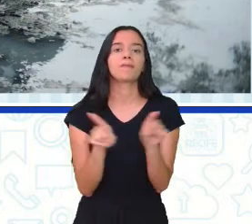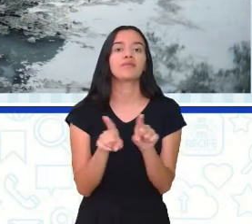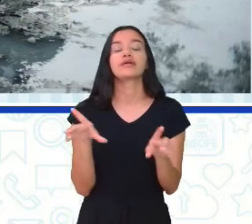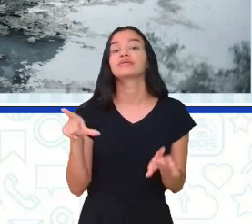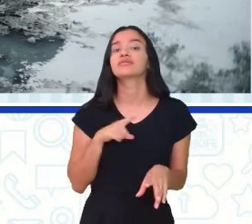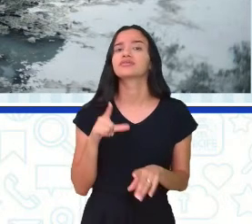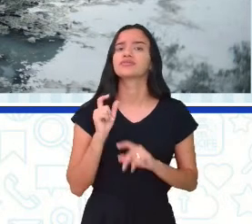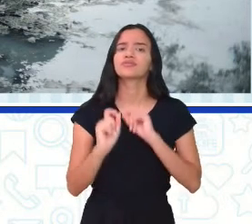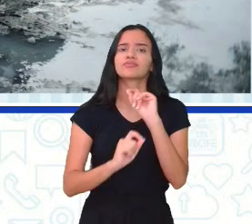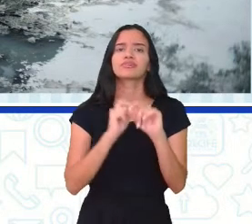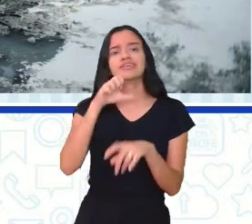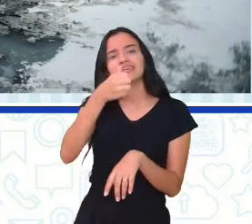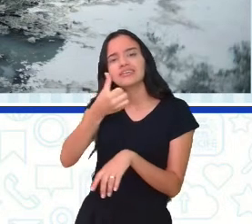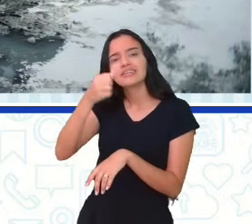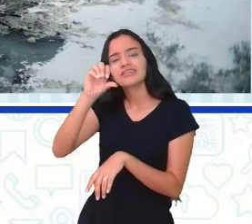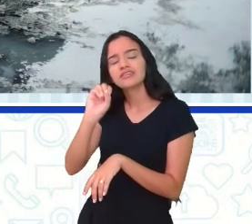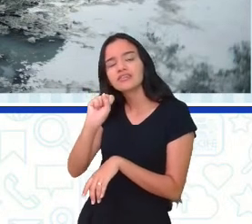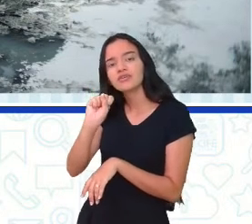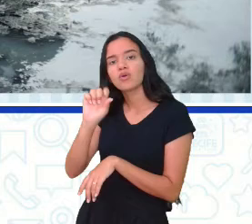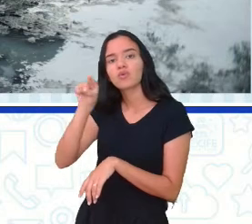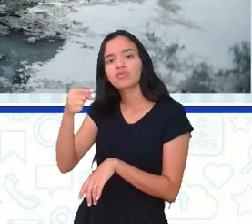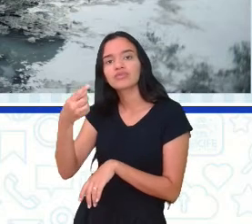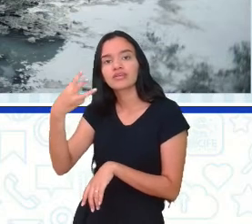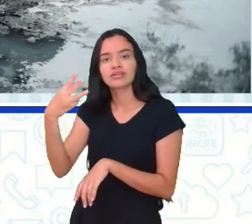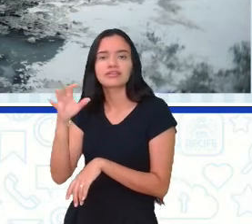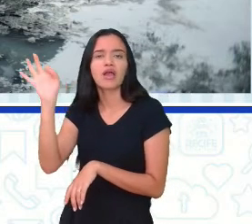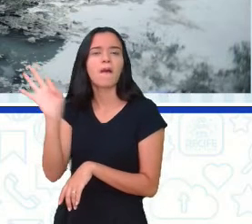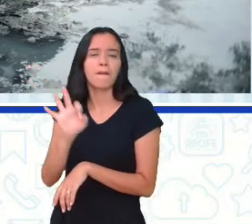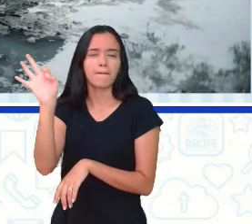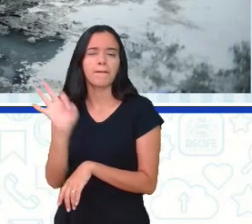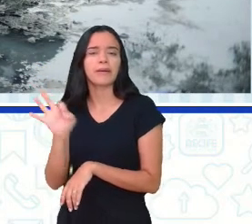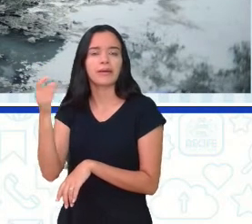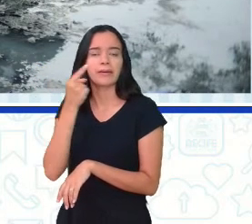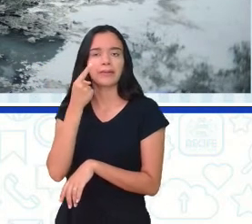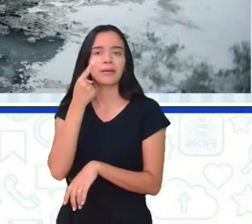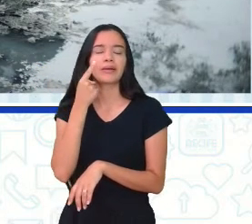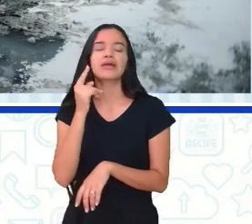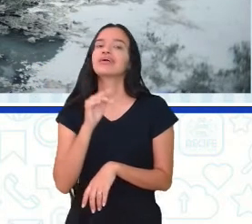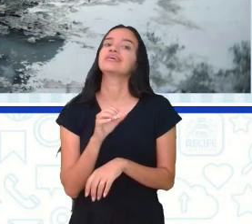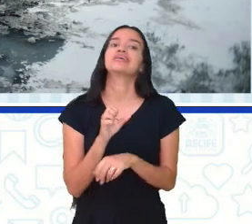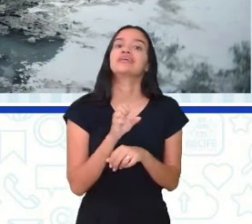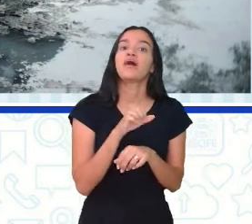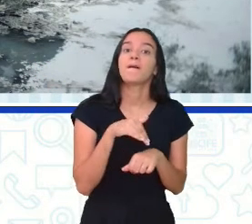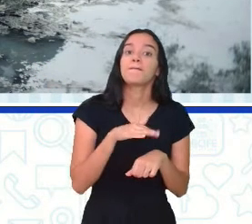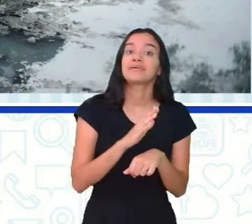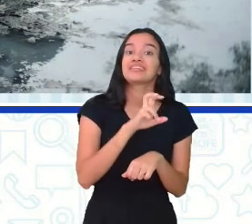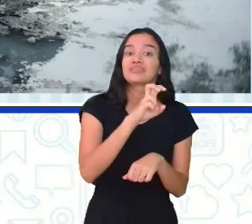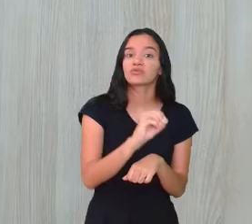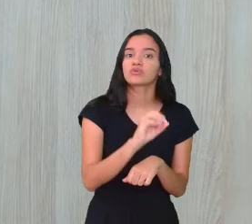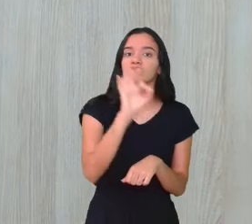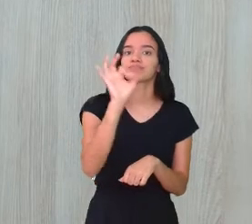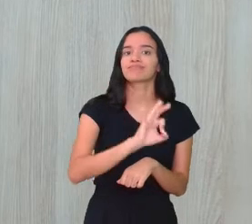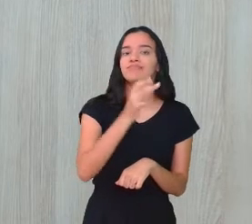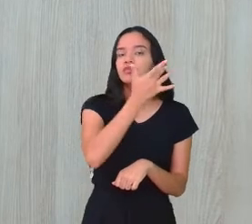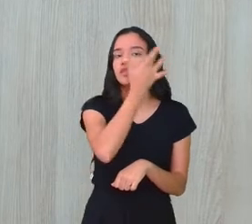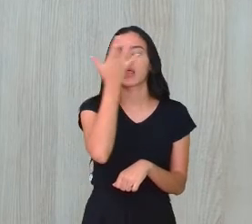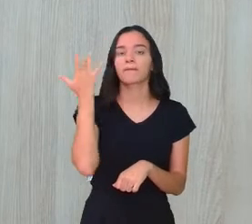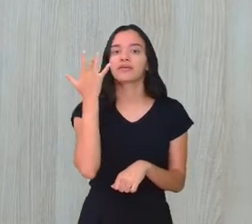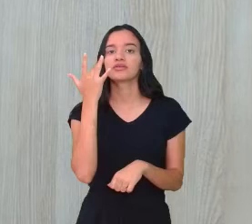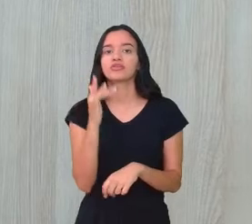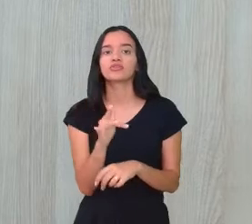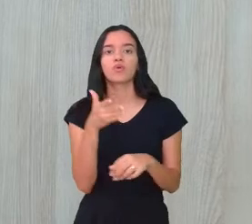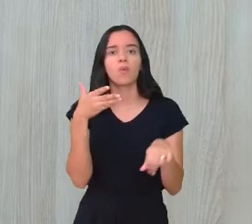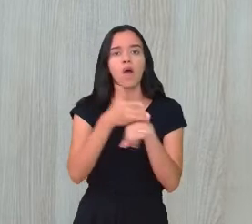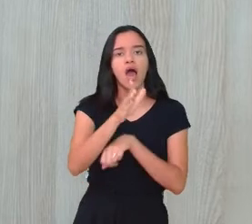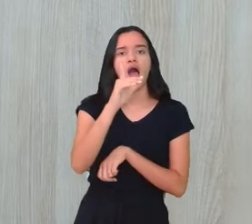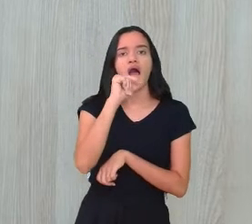tem aí 68,3%. Isso é uma porcentagem, veja, se mais de 50% das pessoas indicadas não têm